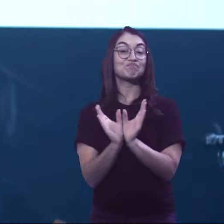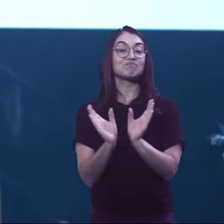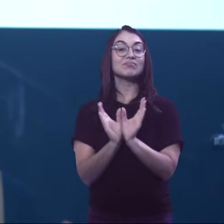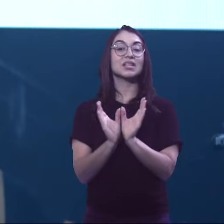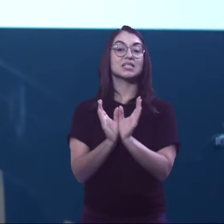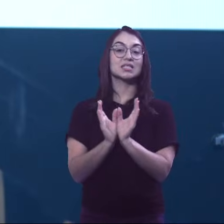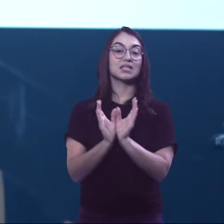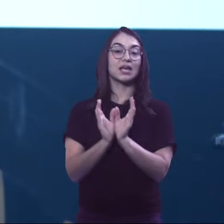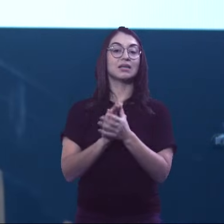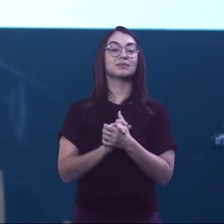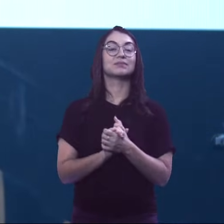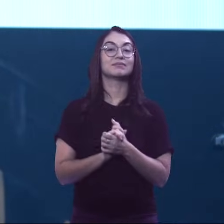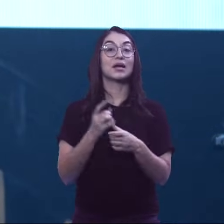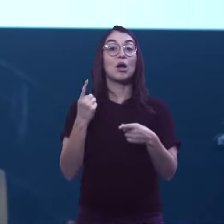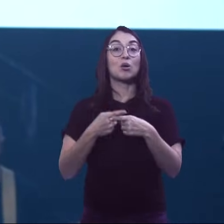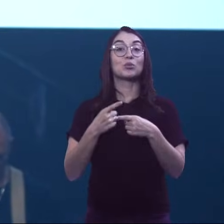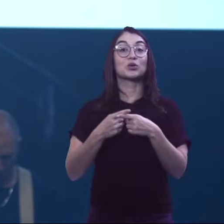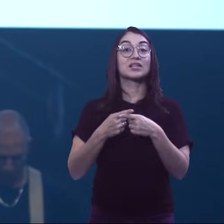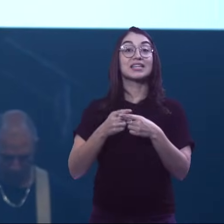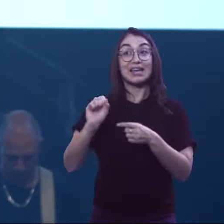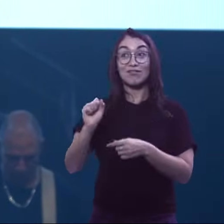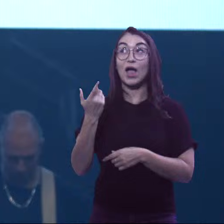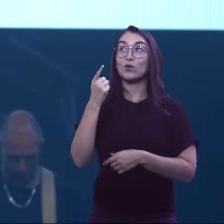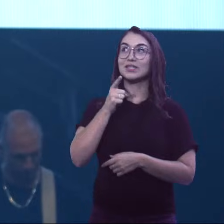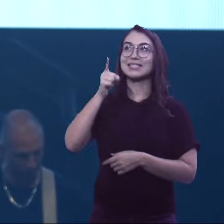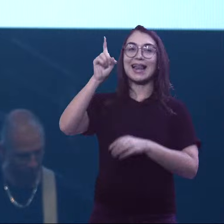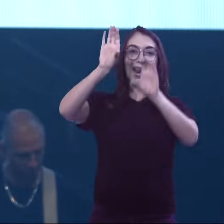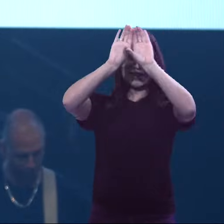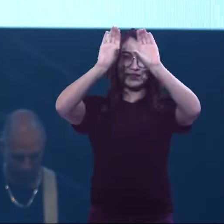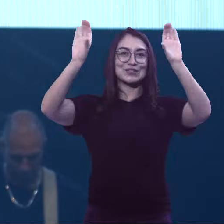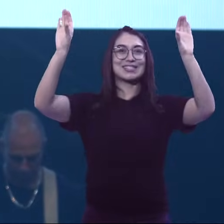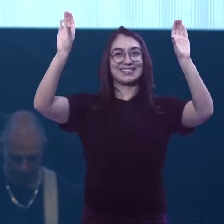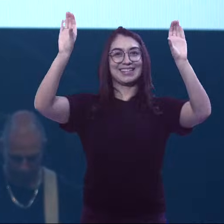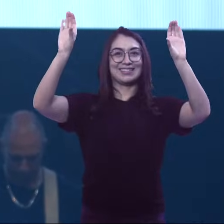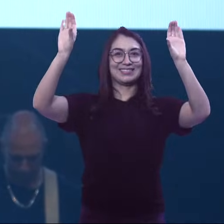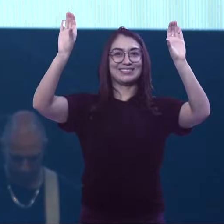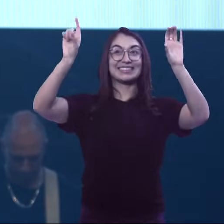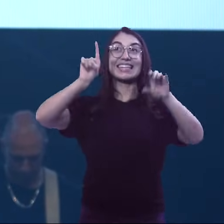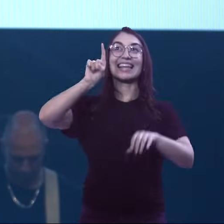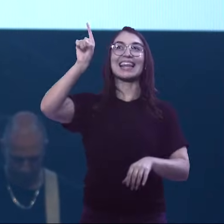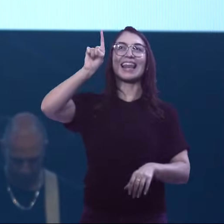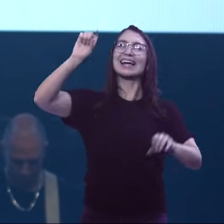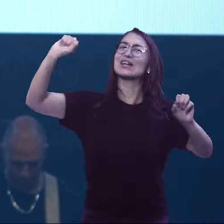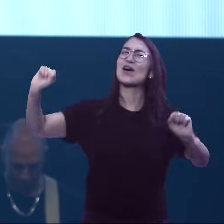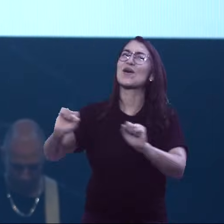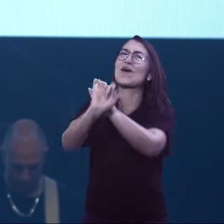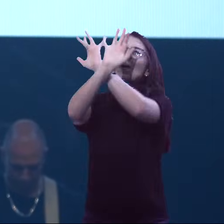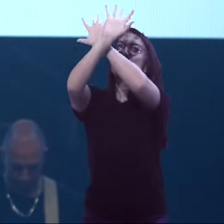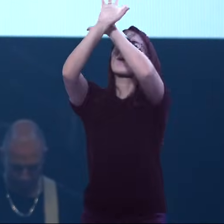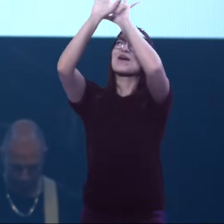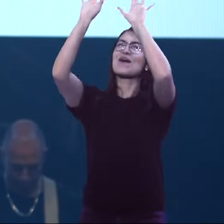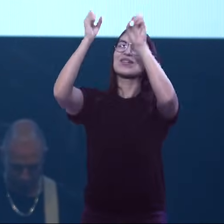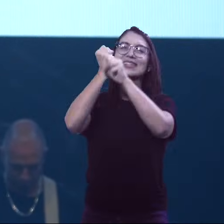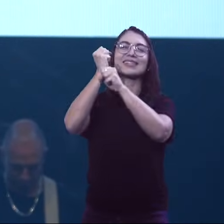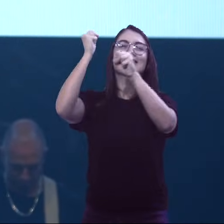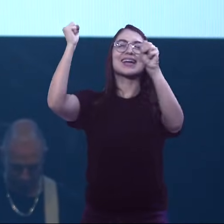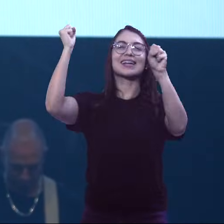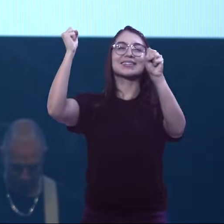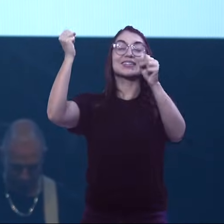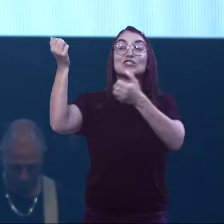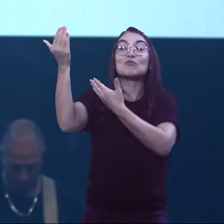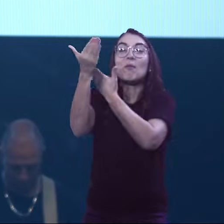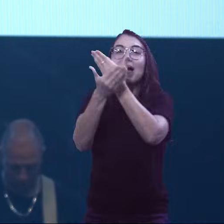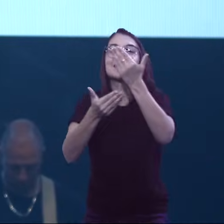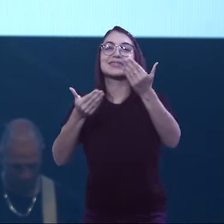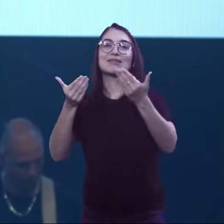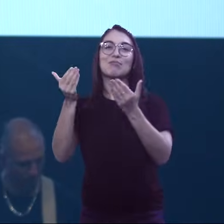representa o que vai acontecer no céu. Depois que a gente viver isso aqui, vai ter uma glória ainda maior de tomar o cálice junto com Jesus no